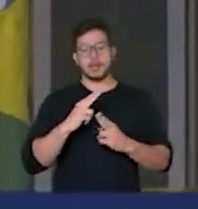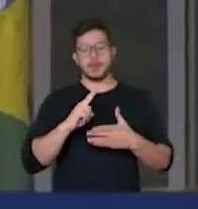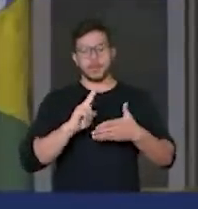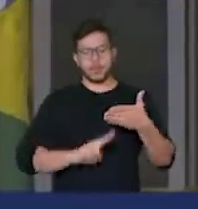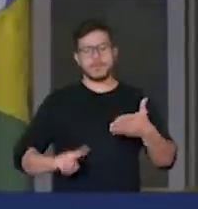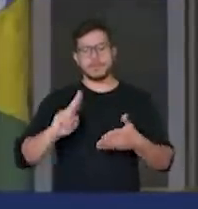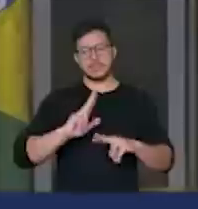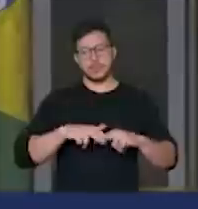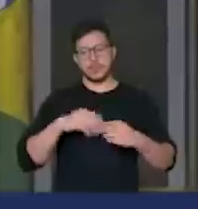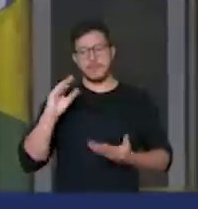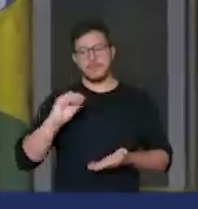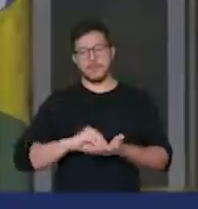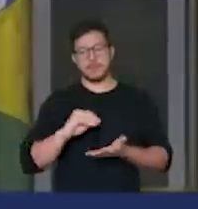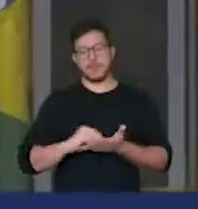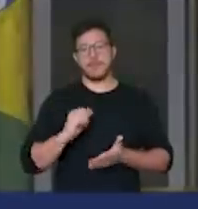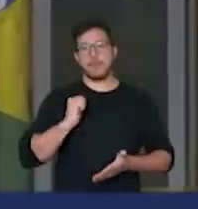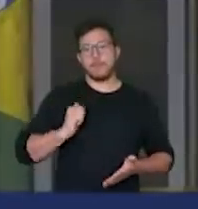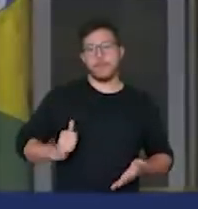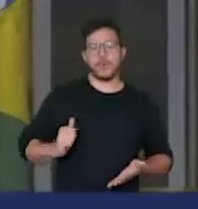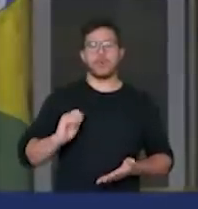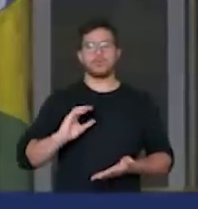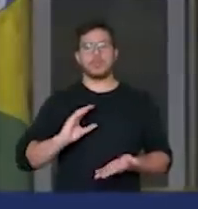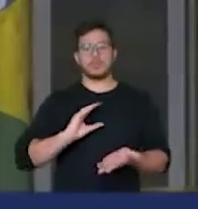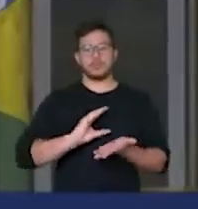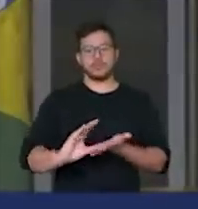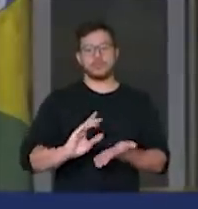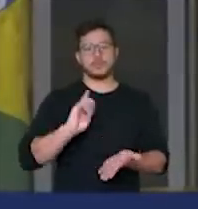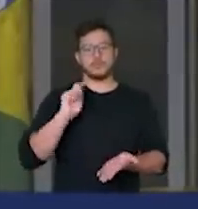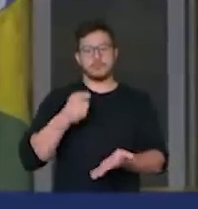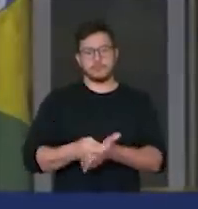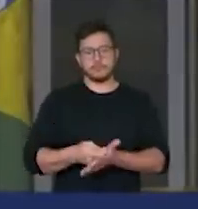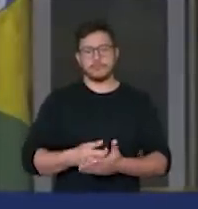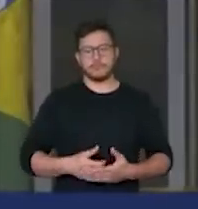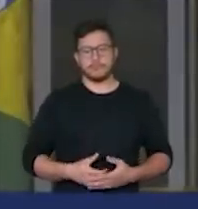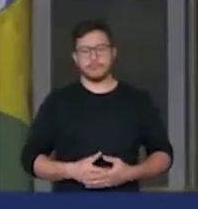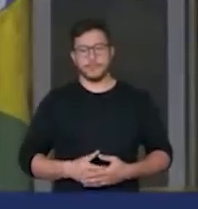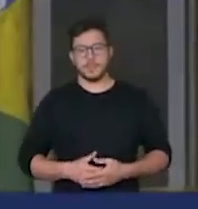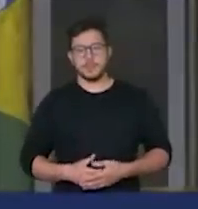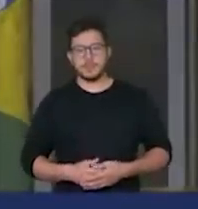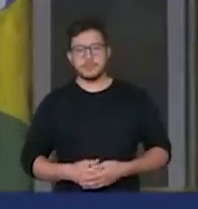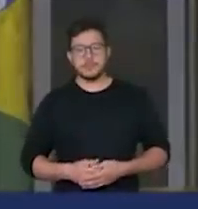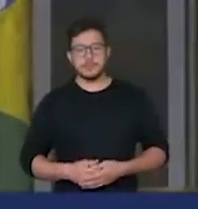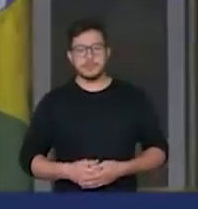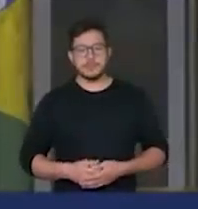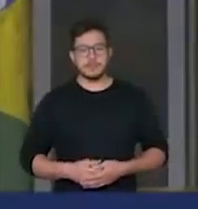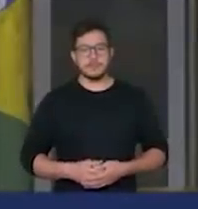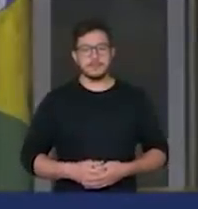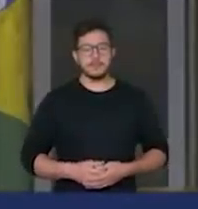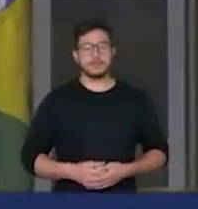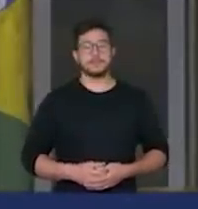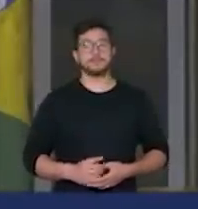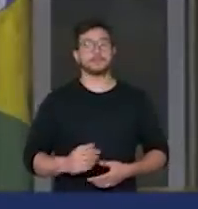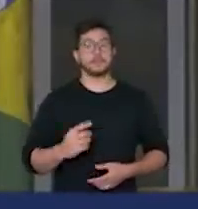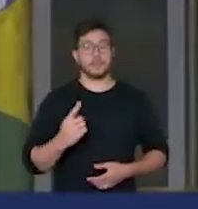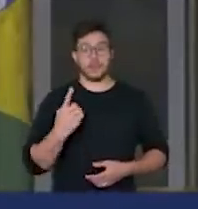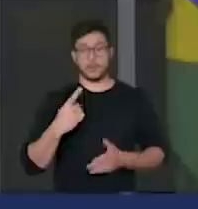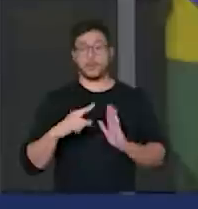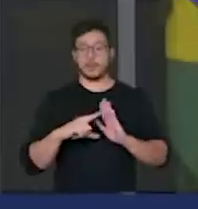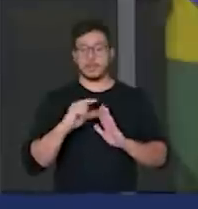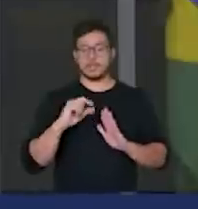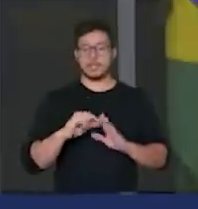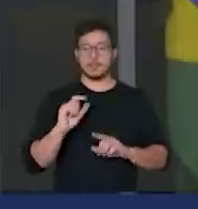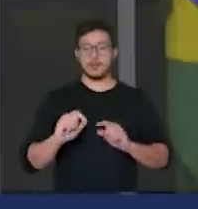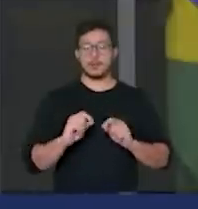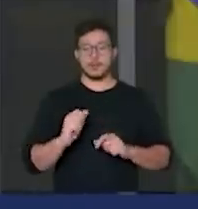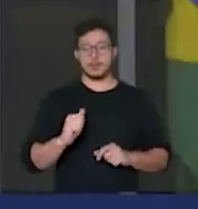de auxílio, por falta de bolsa, por falta de condições mínimas de estudar. E uma, inclusive, dos destaques que apresentei